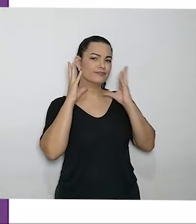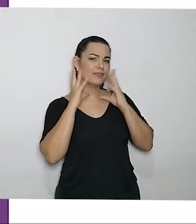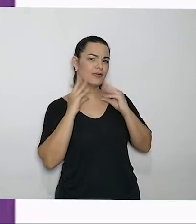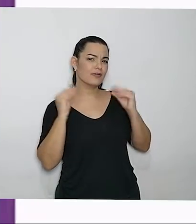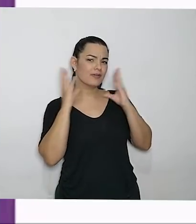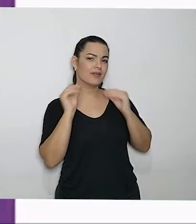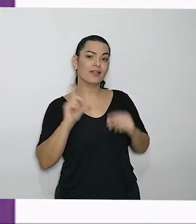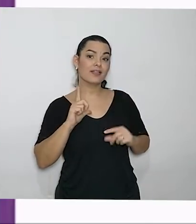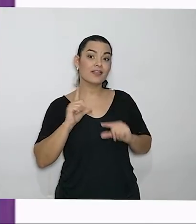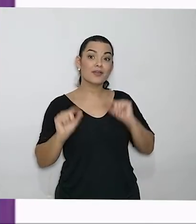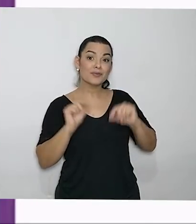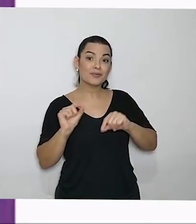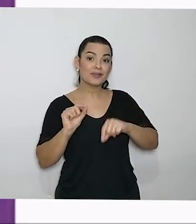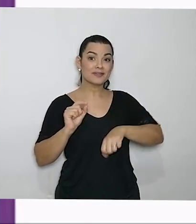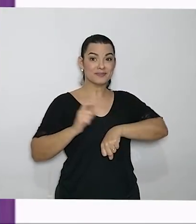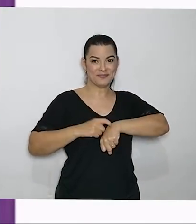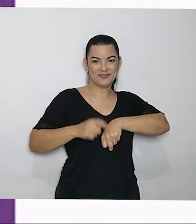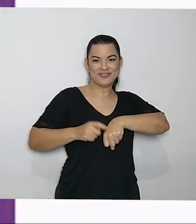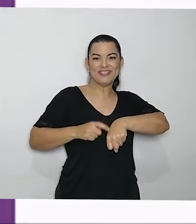tem